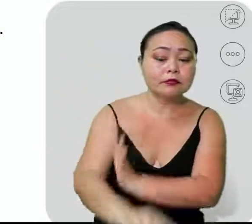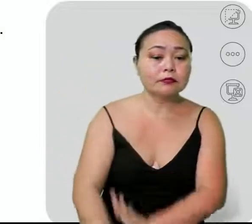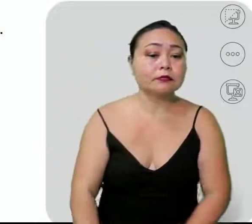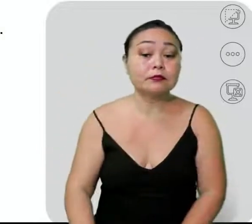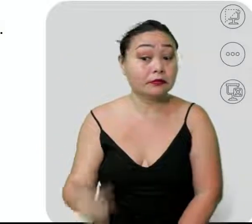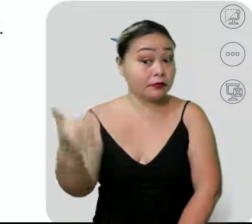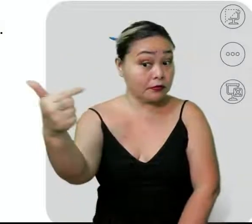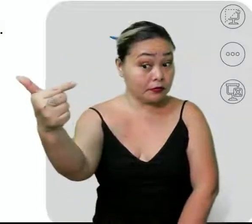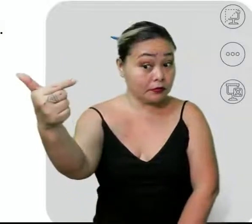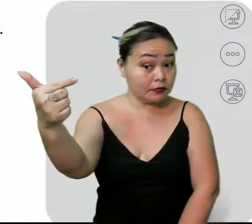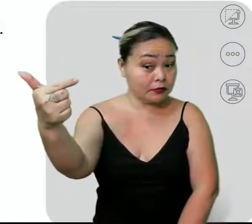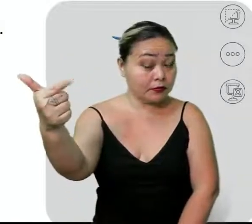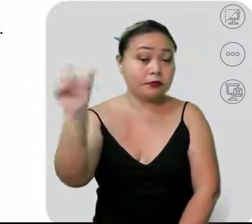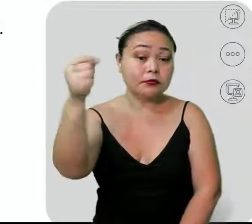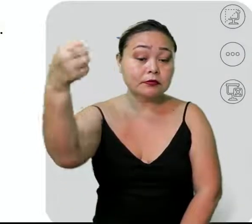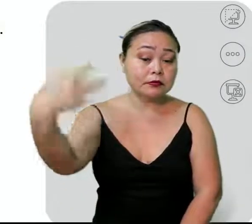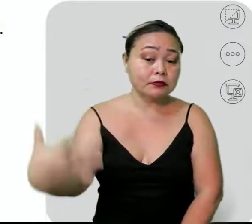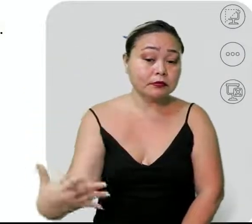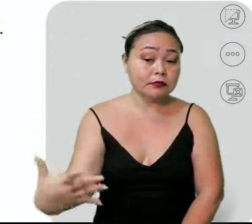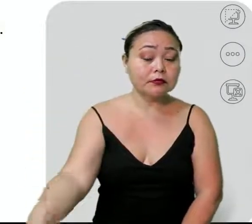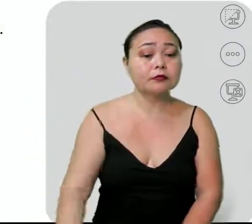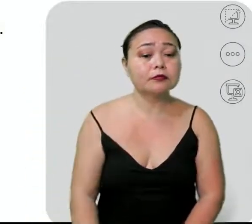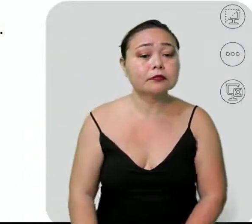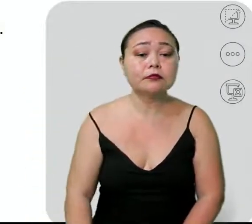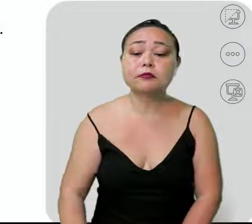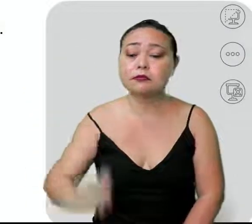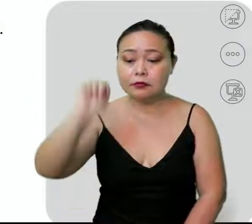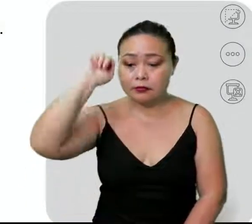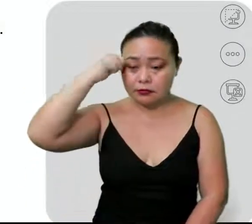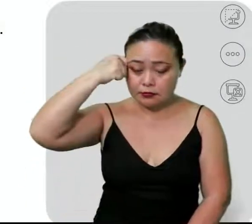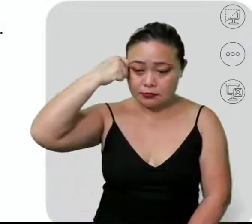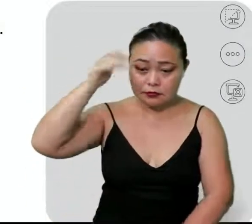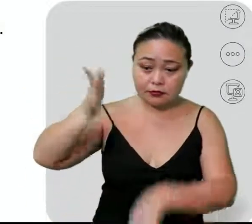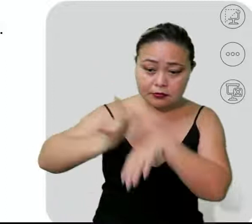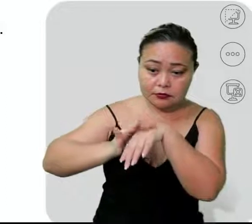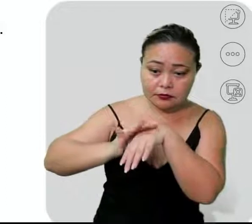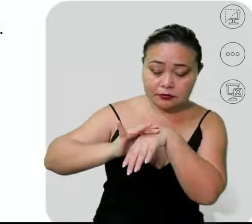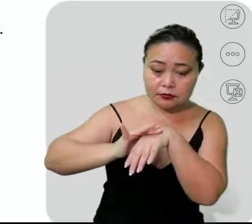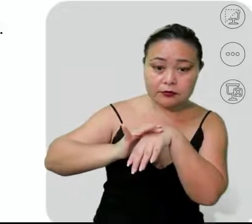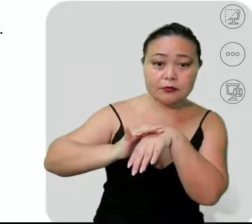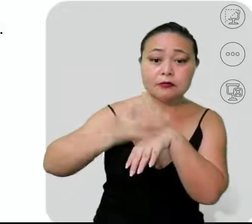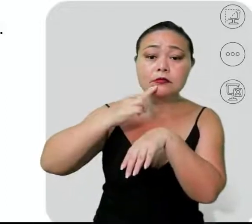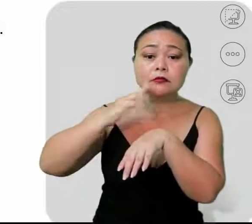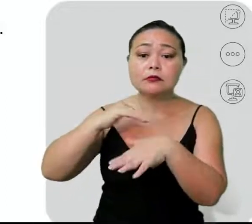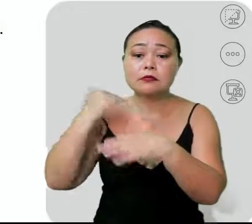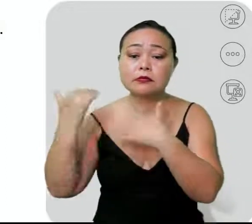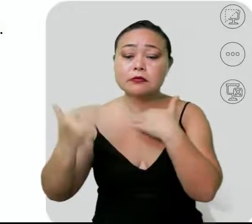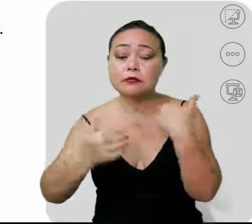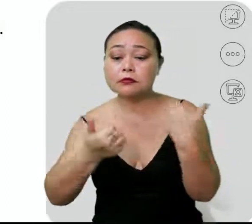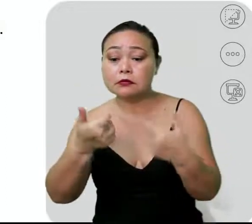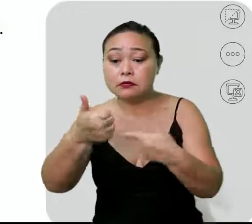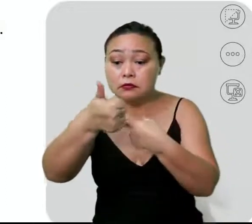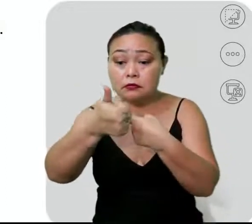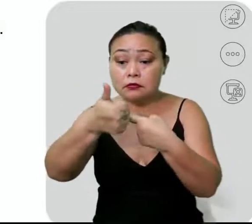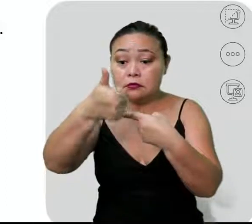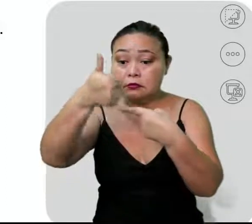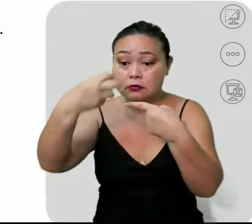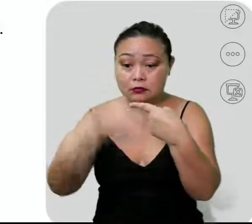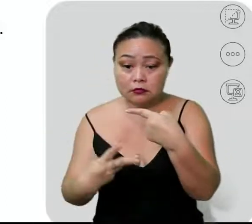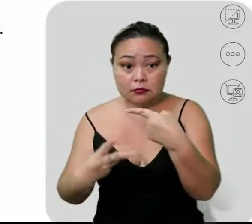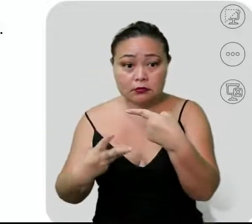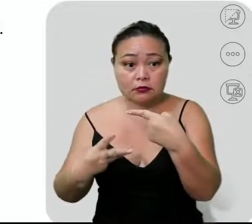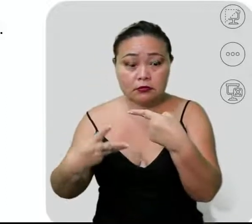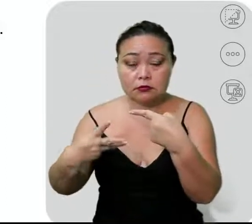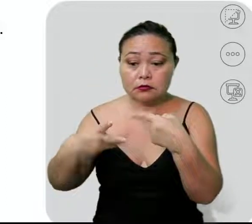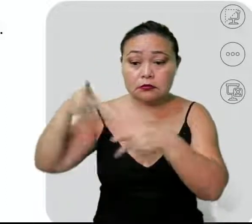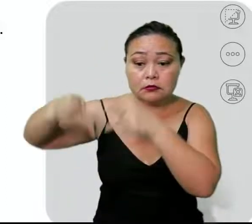questão número 2 dias o quê e a peste negra que dizimou cerca de um terço